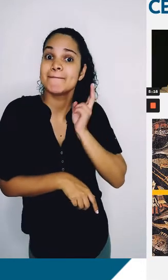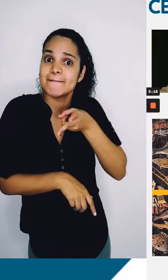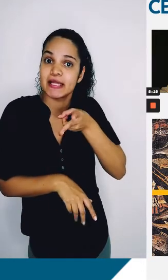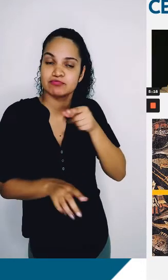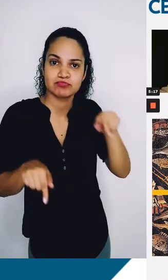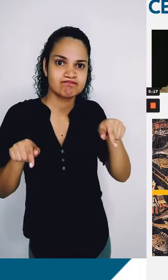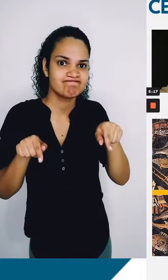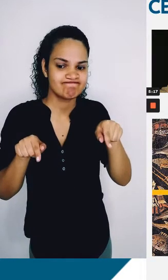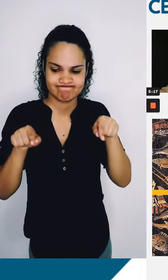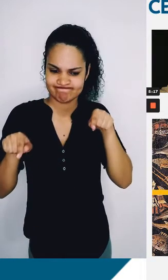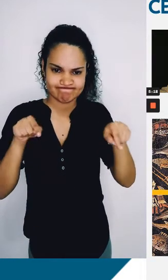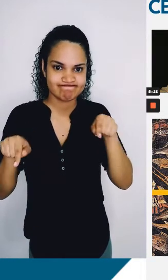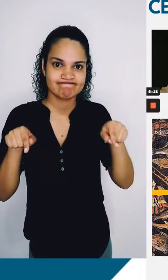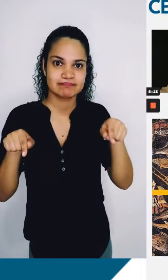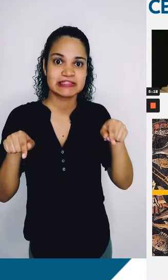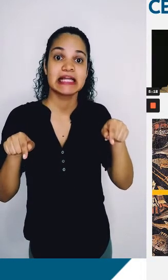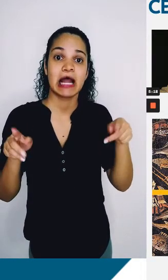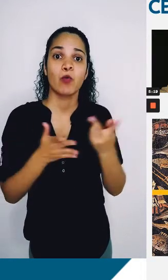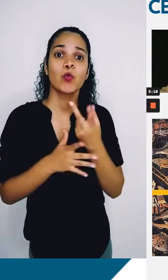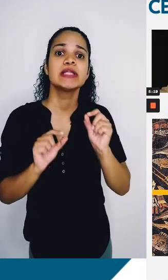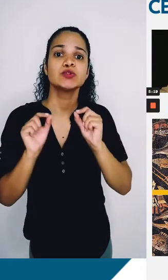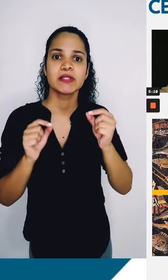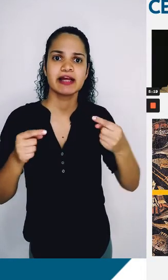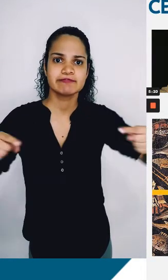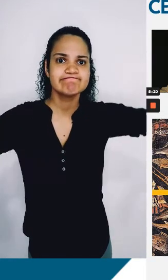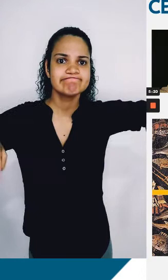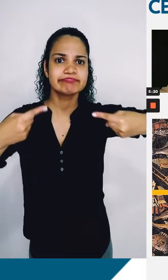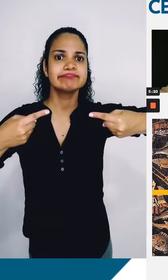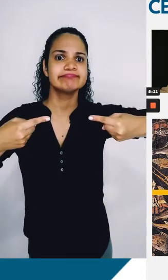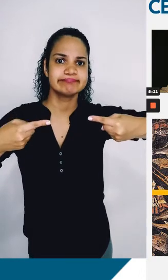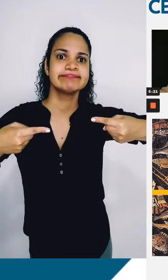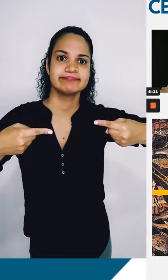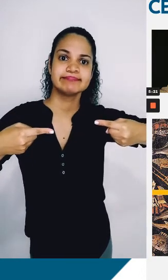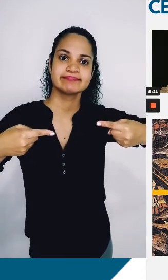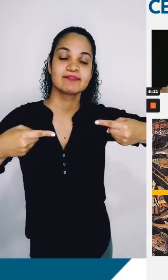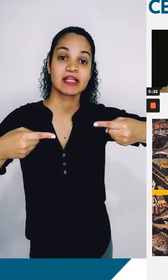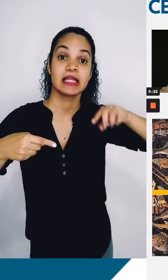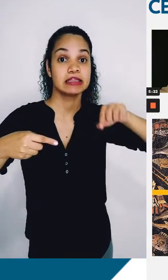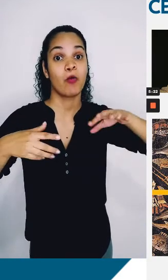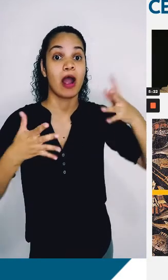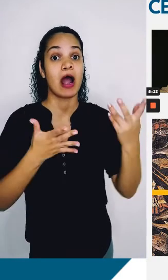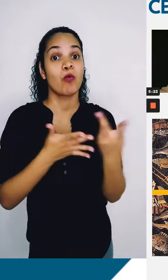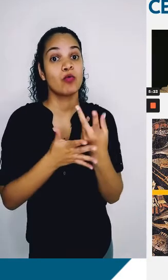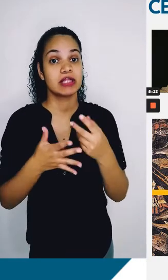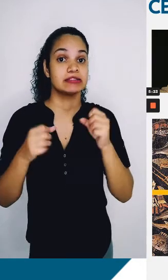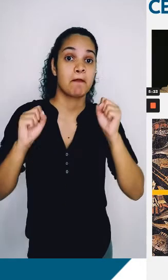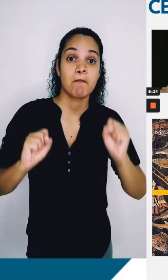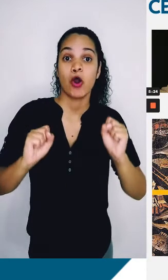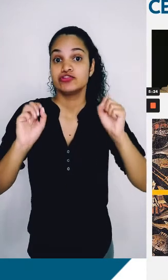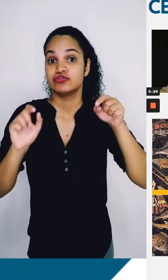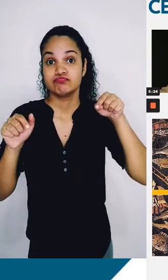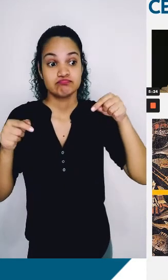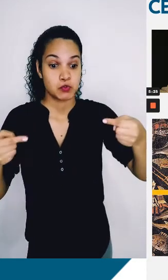ecológico por duas espécies diferentes, elas vão competir entre si. E aí uma delas